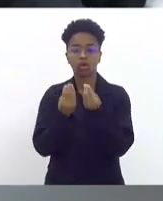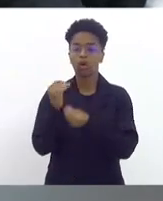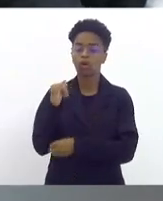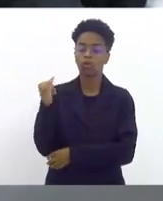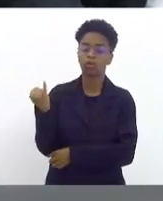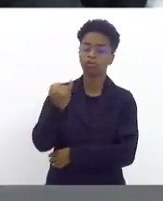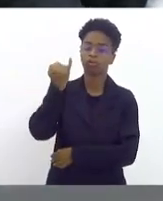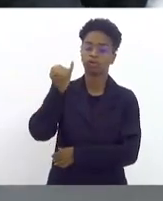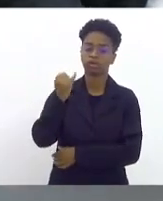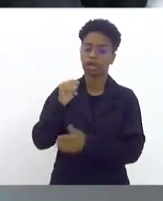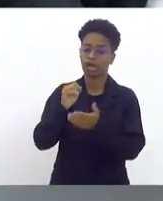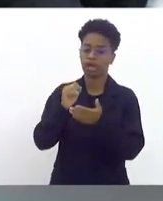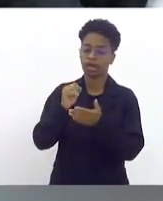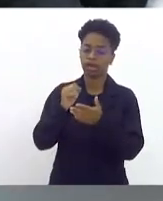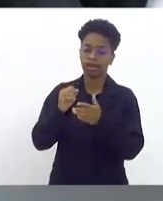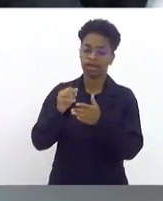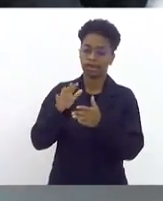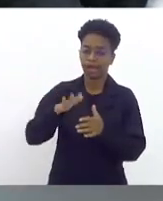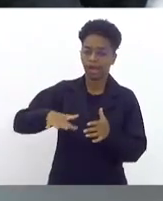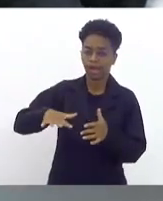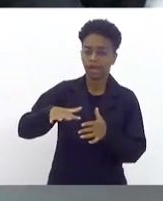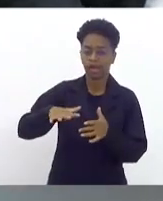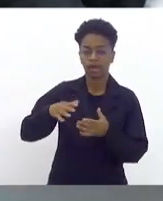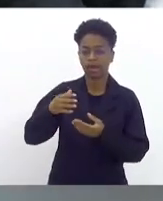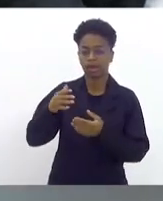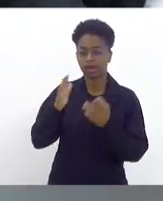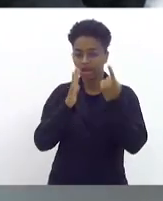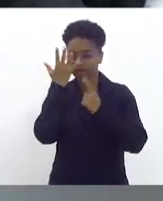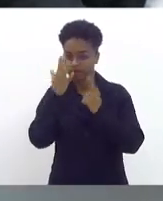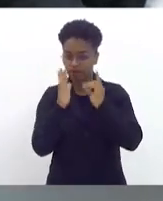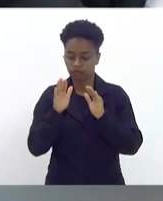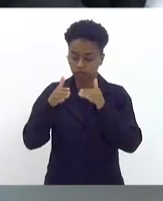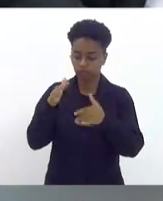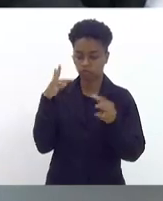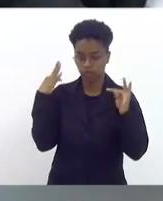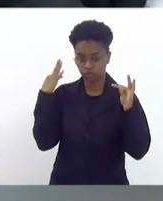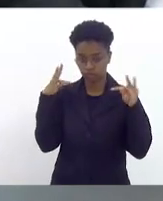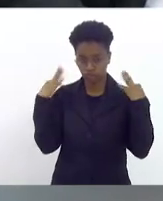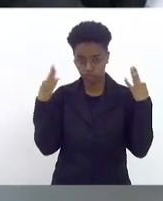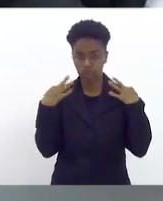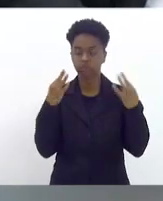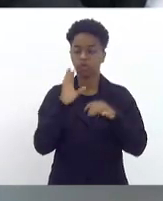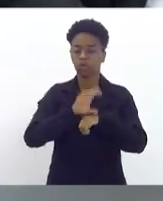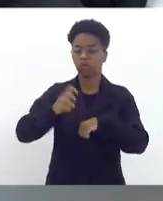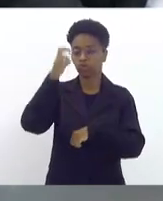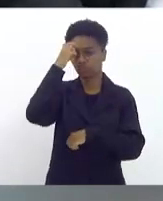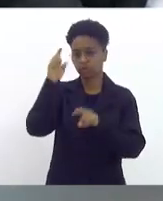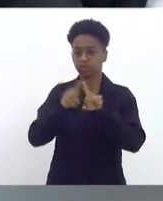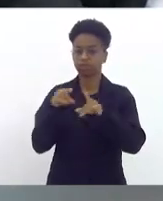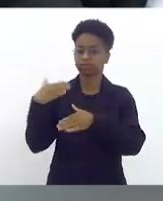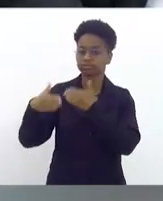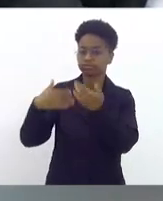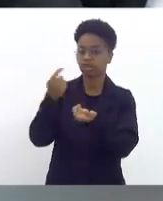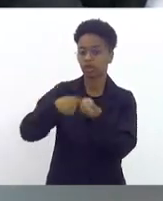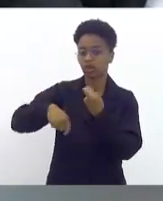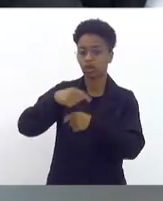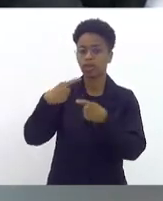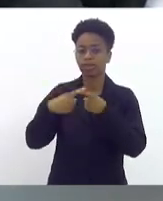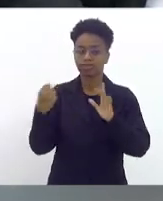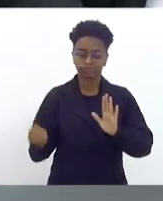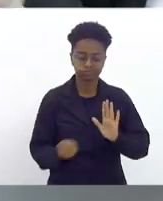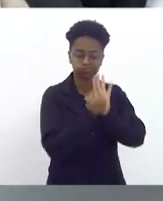dessa atividade para o turismo para cultura para o desenvolvimento econômico para aquilo que é a marca do Estado do Rio de Janeiro